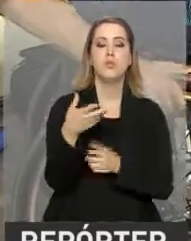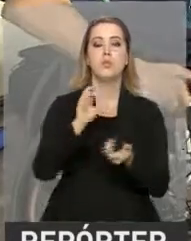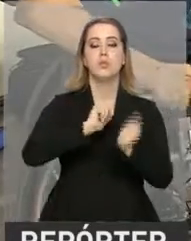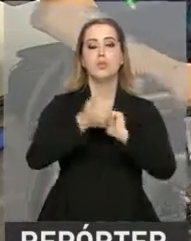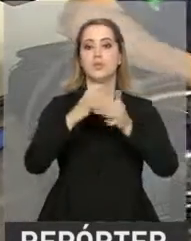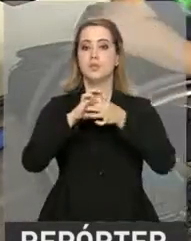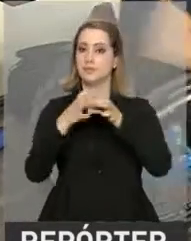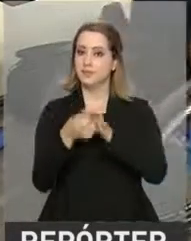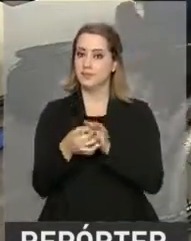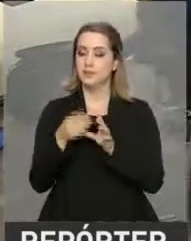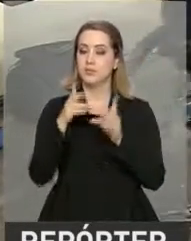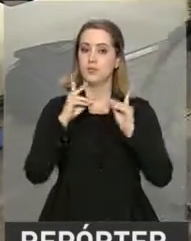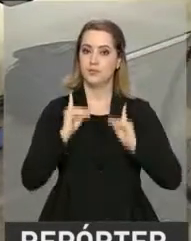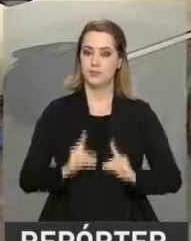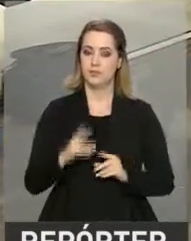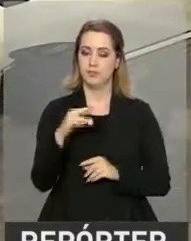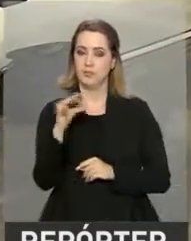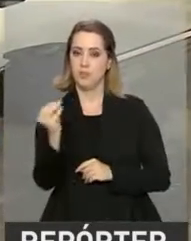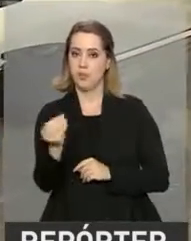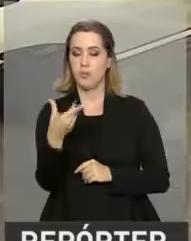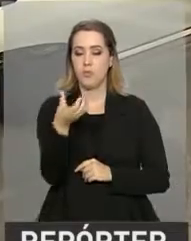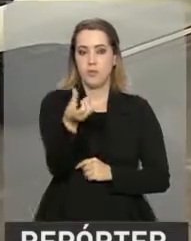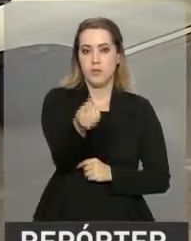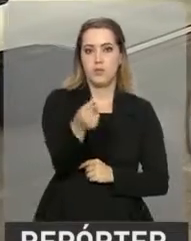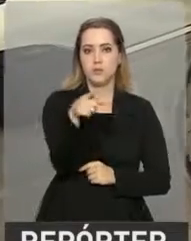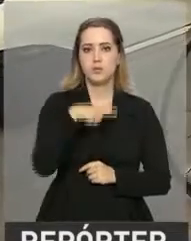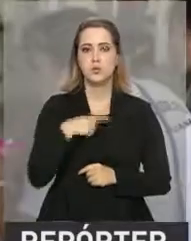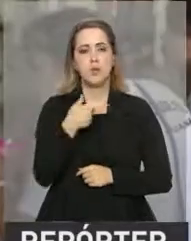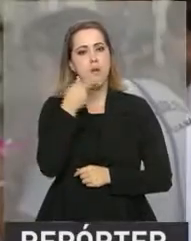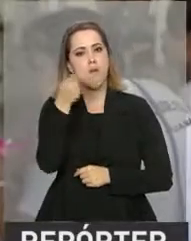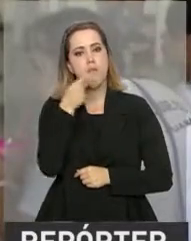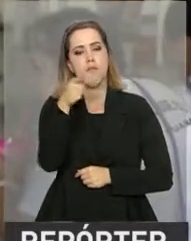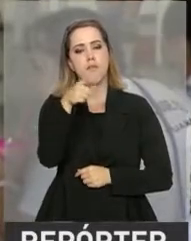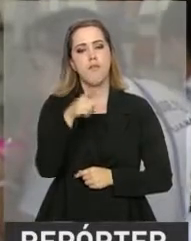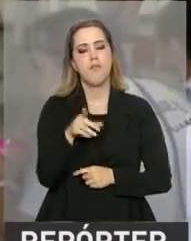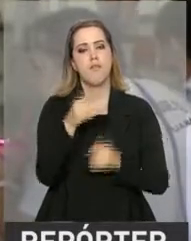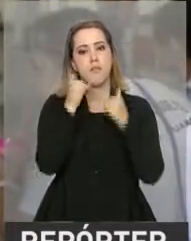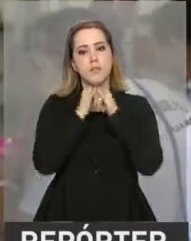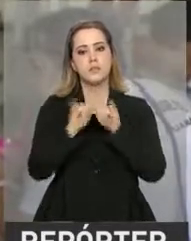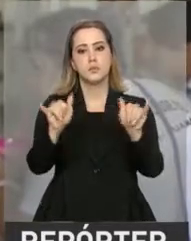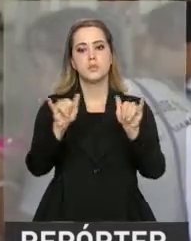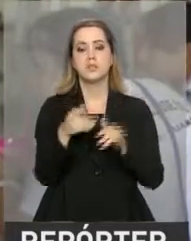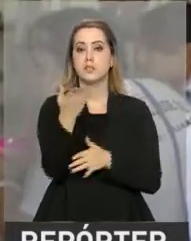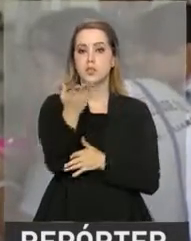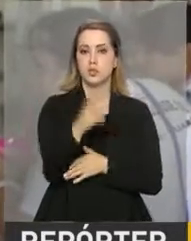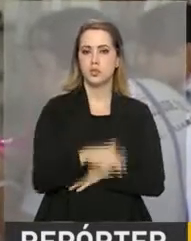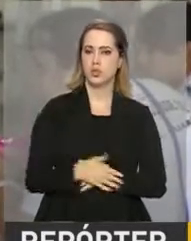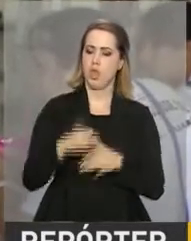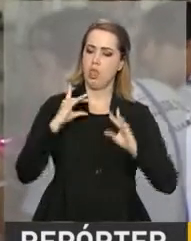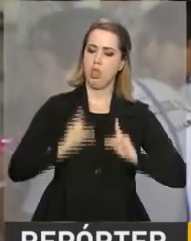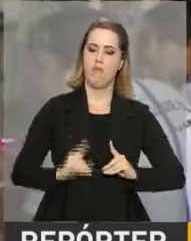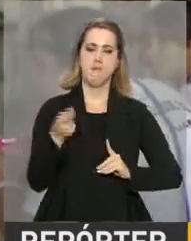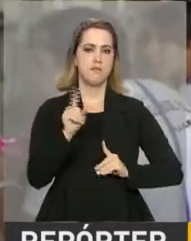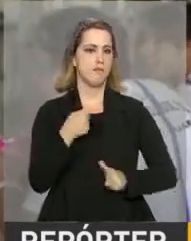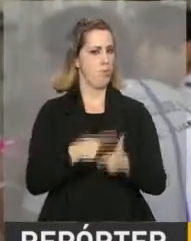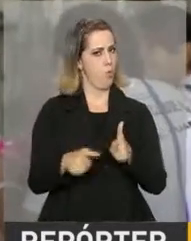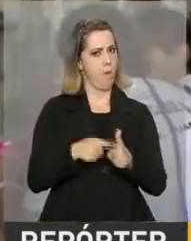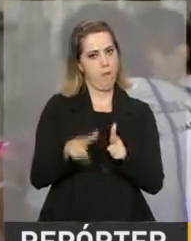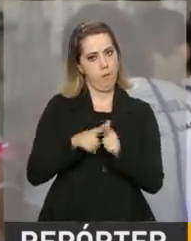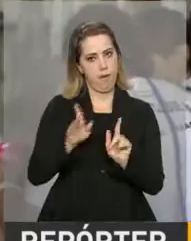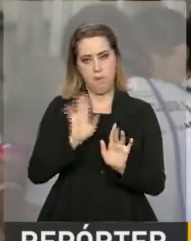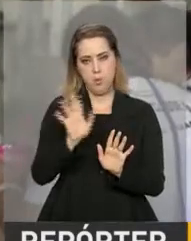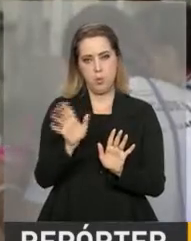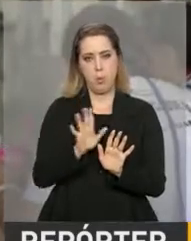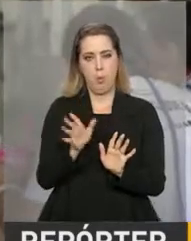2016 e fala sobre a mensagem que levou para a criançada. A deficiência não é um problema, não é uma